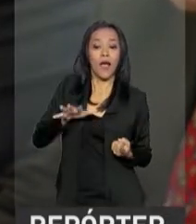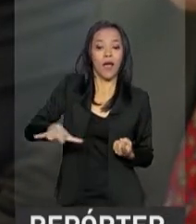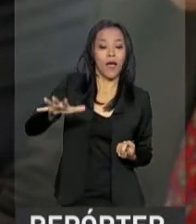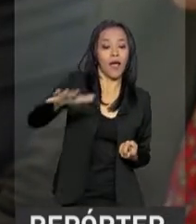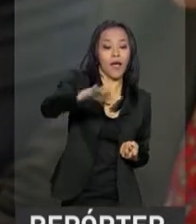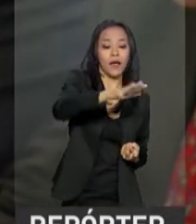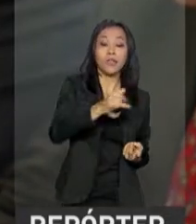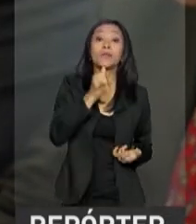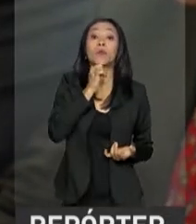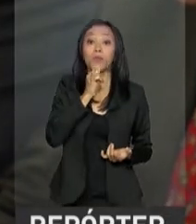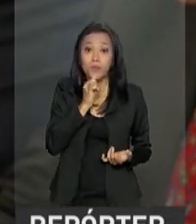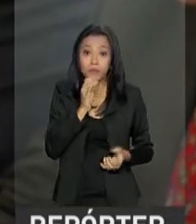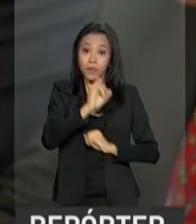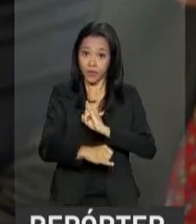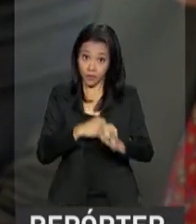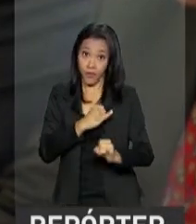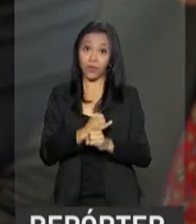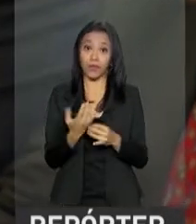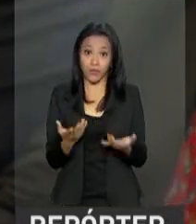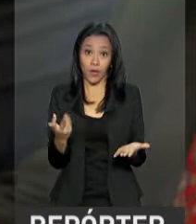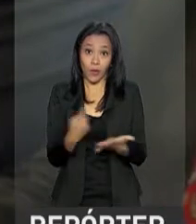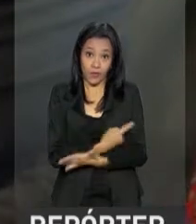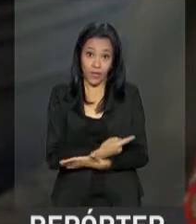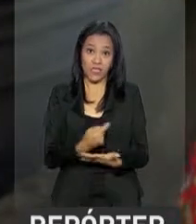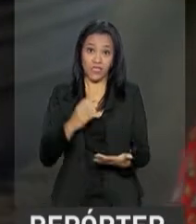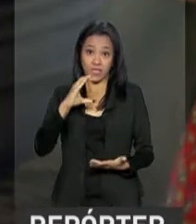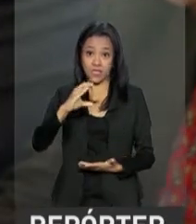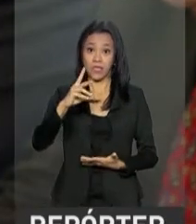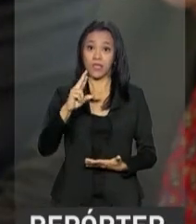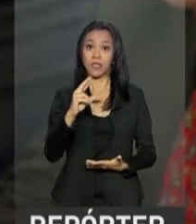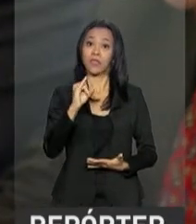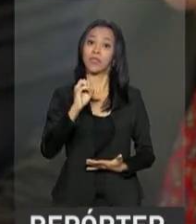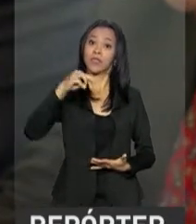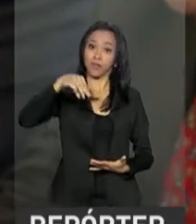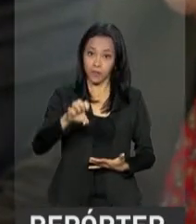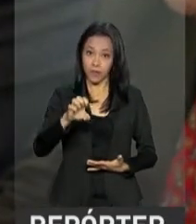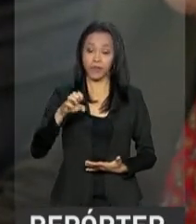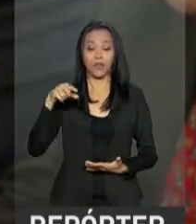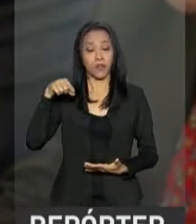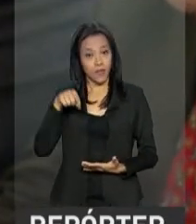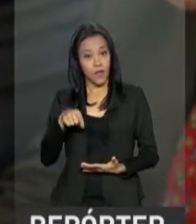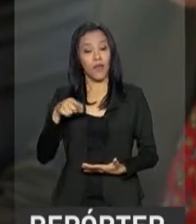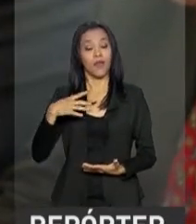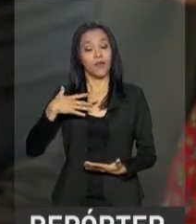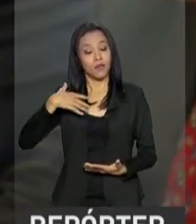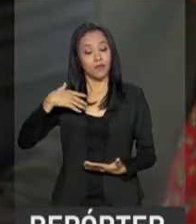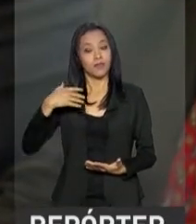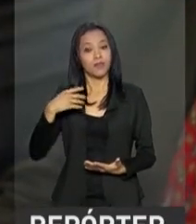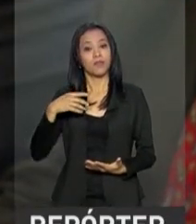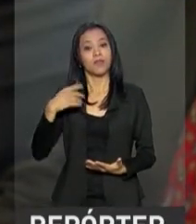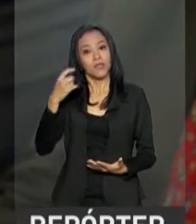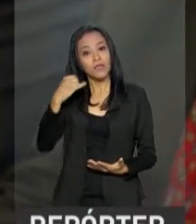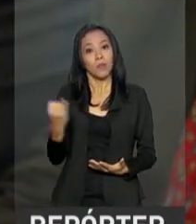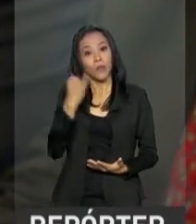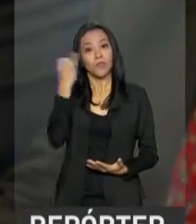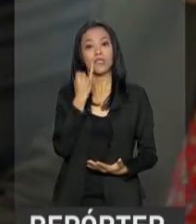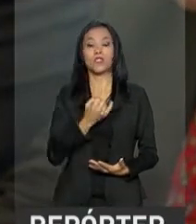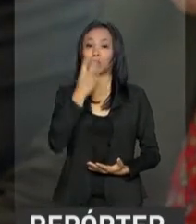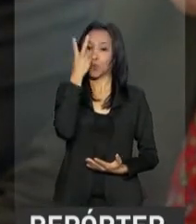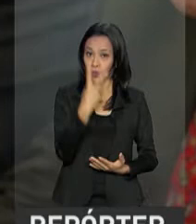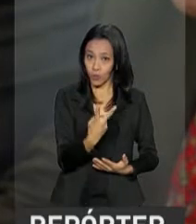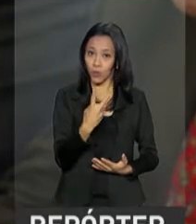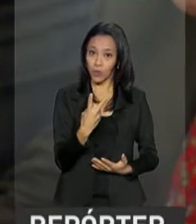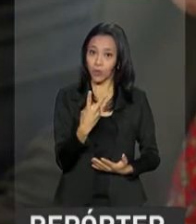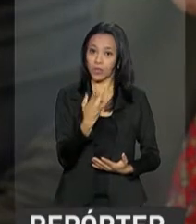crimes cibernéticos nesse contexto crew essencial o papel de nossos chancelarias de